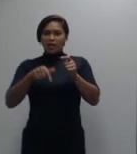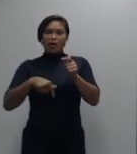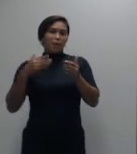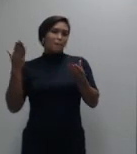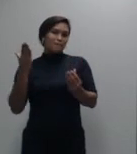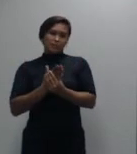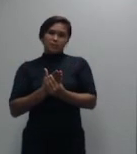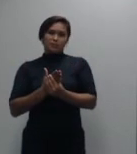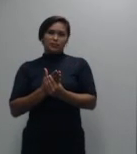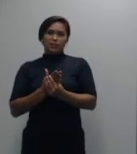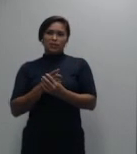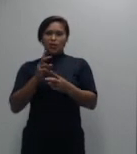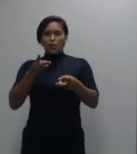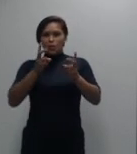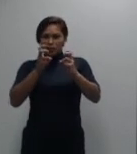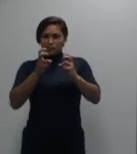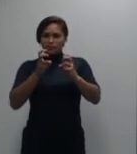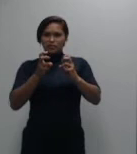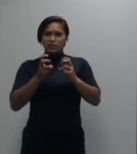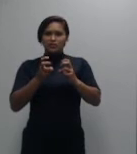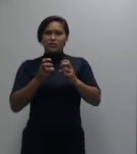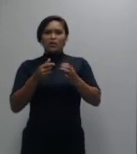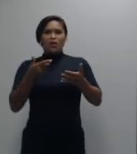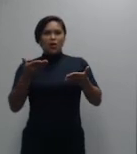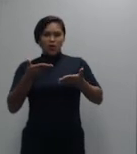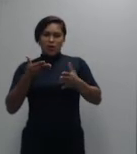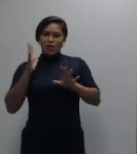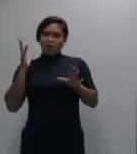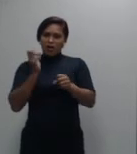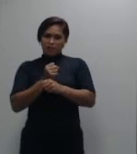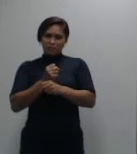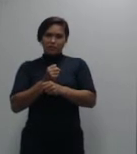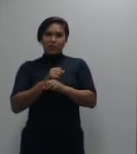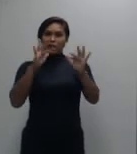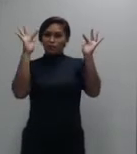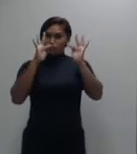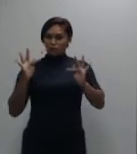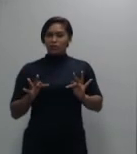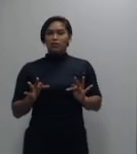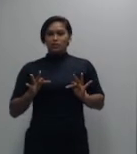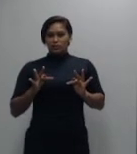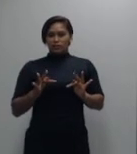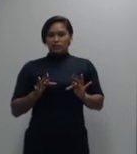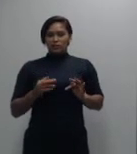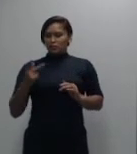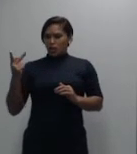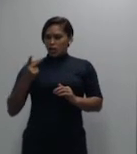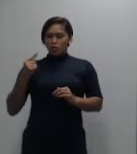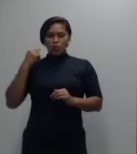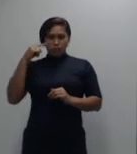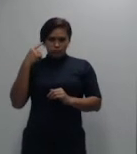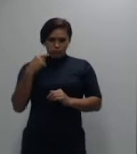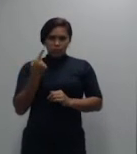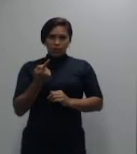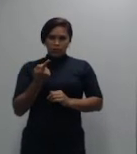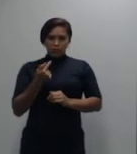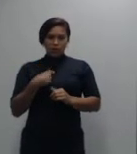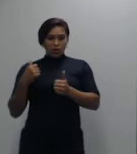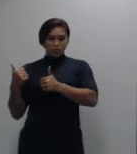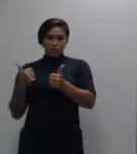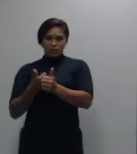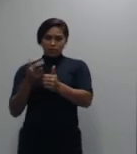com essas observações Breves Mas eu felicitando as duas sustentações orais eu